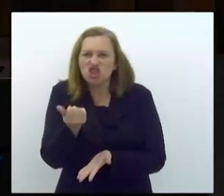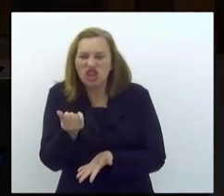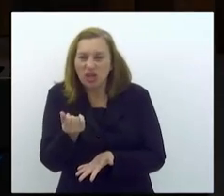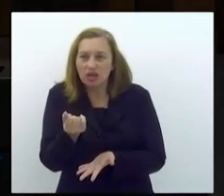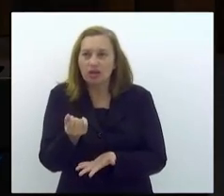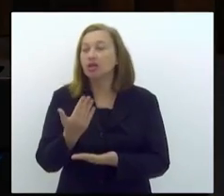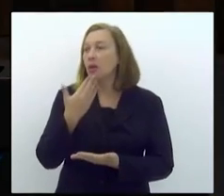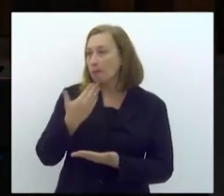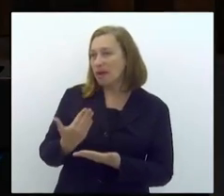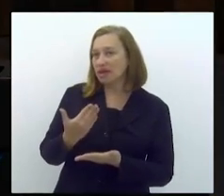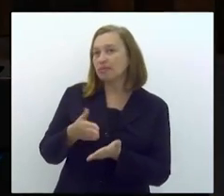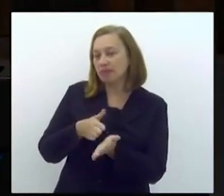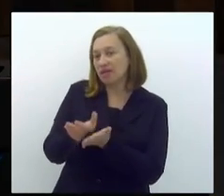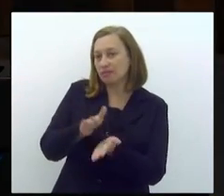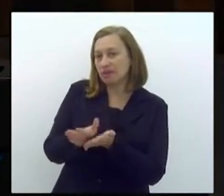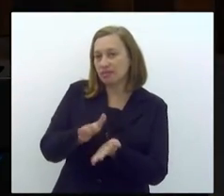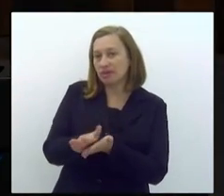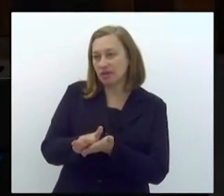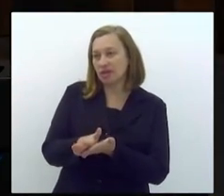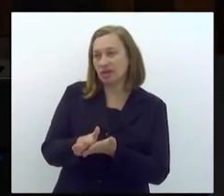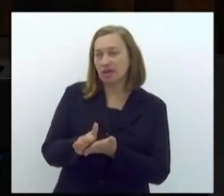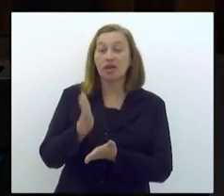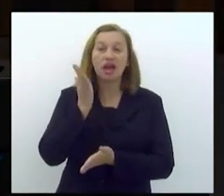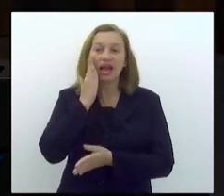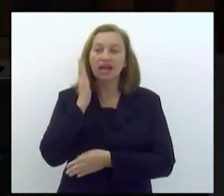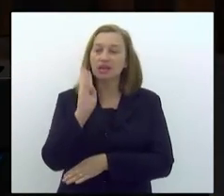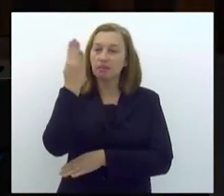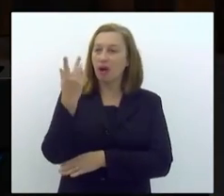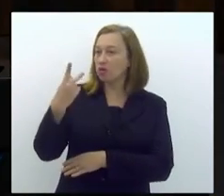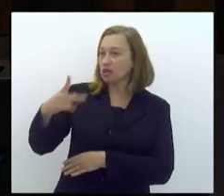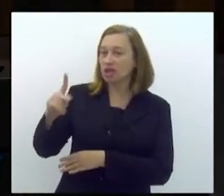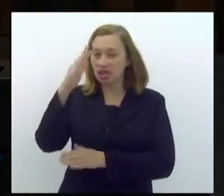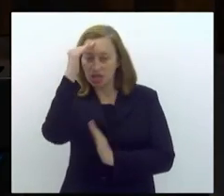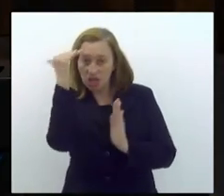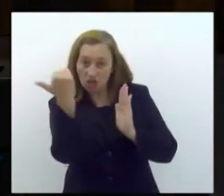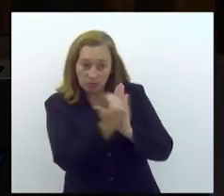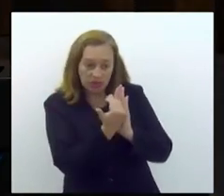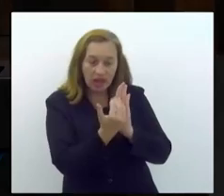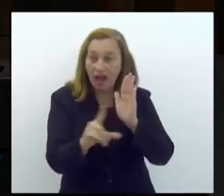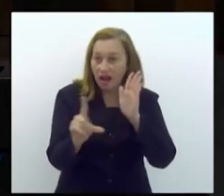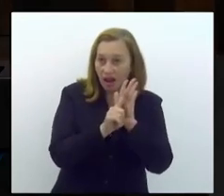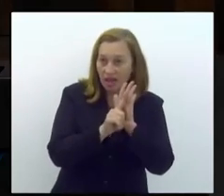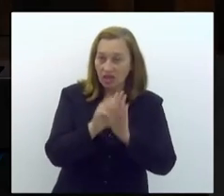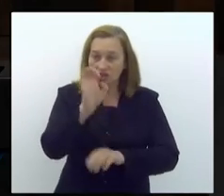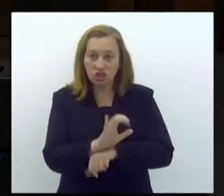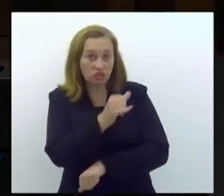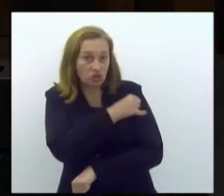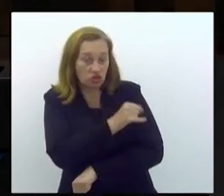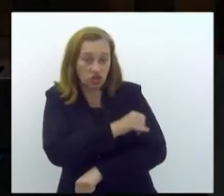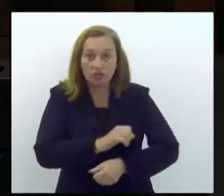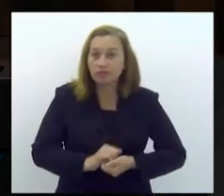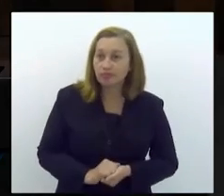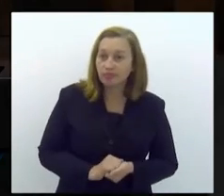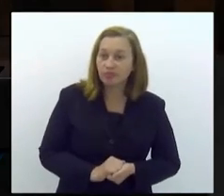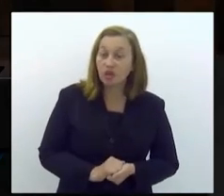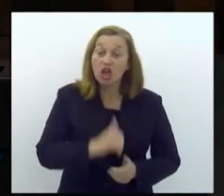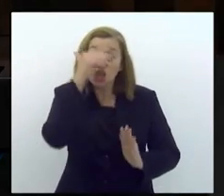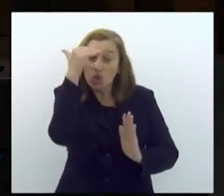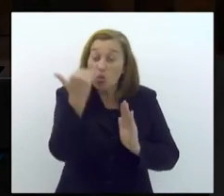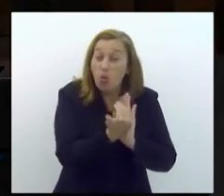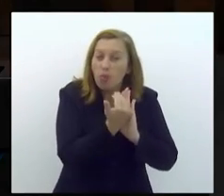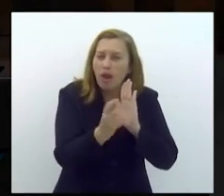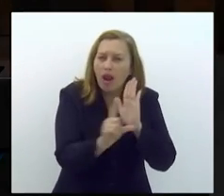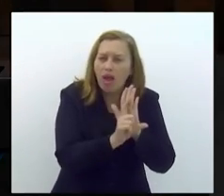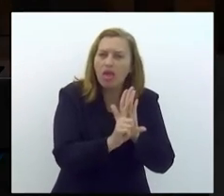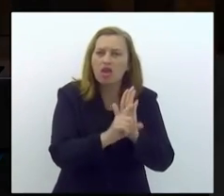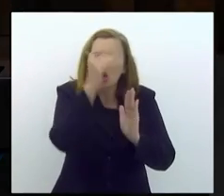menos pede para ele imprimir pelo menos a decência na cara dele e respeitar a lei estadual do nosso Estado do Rio de Janeiro que se cumpra a